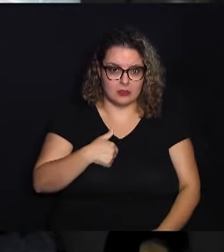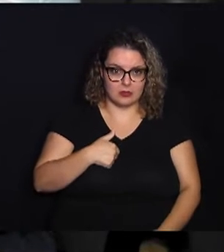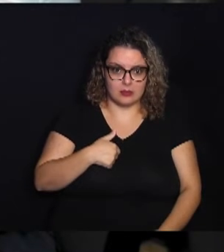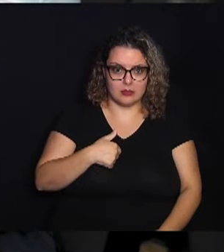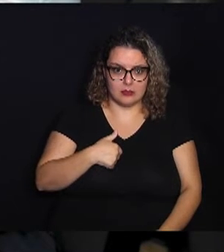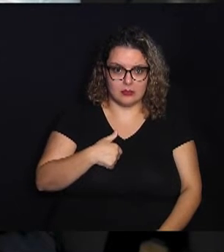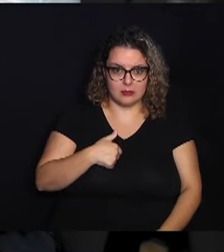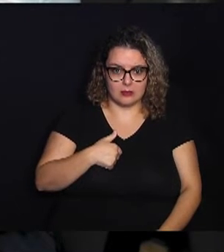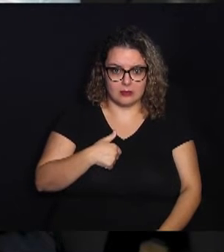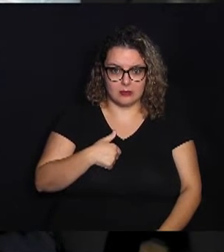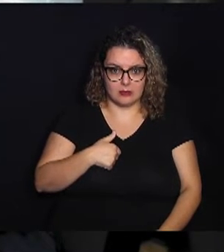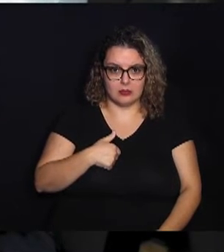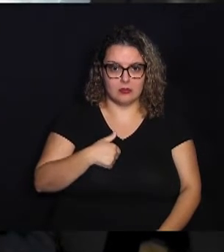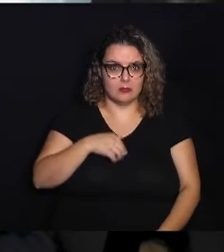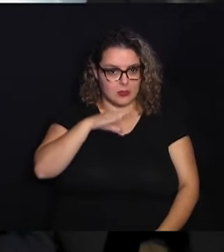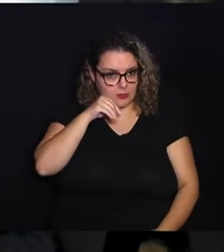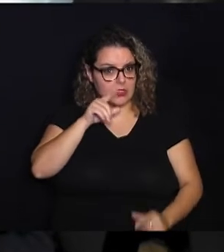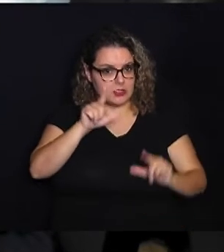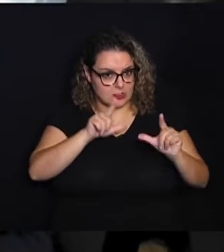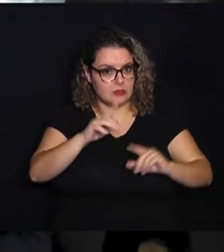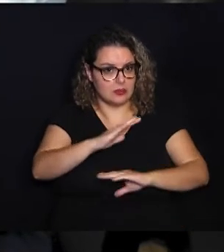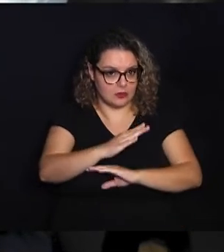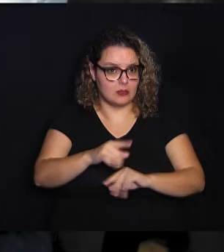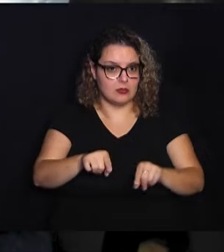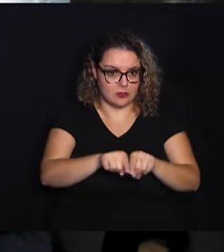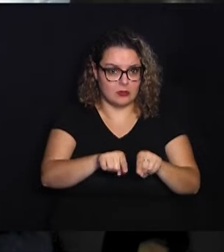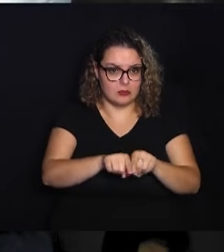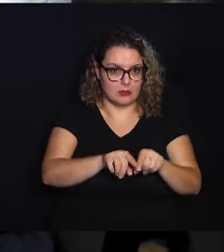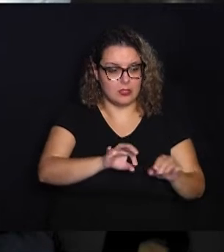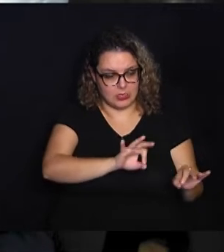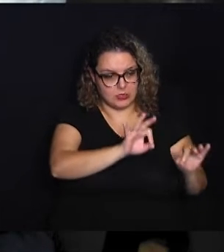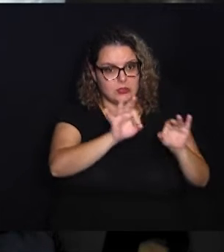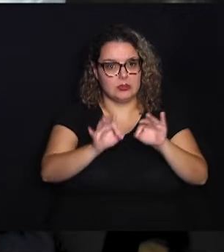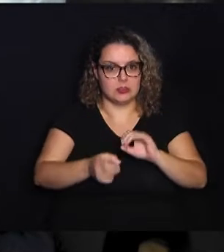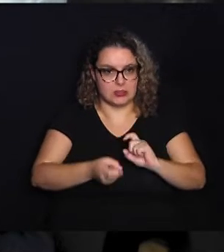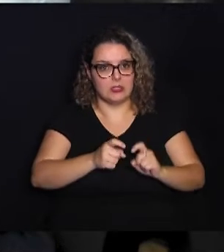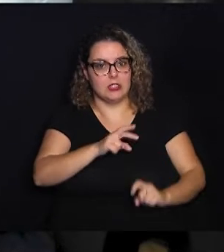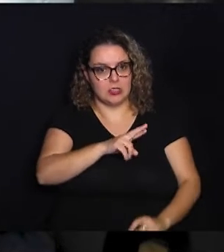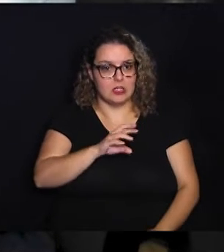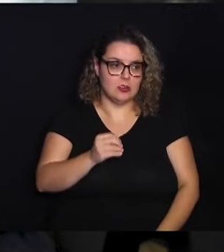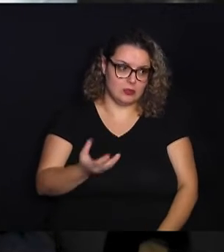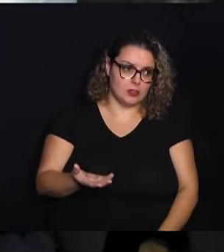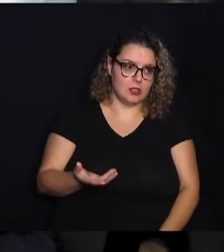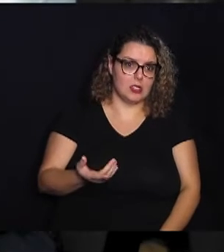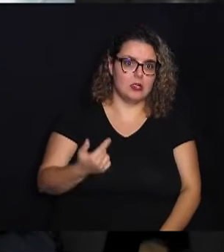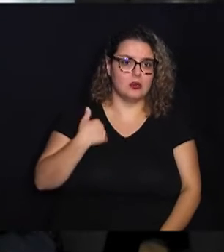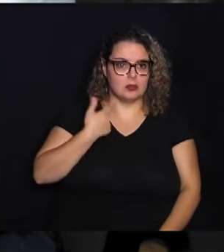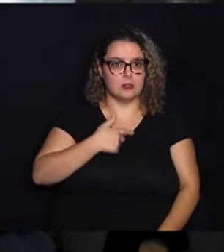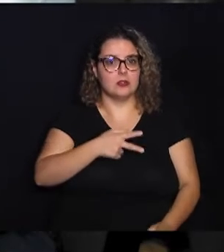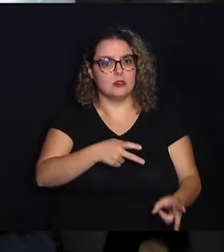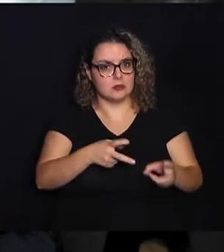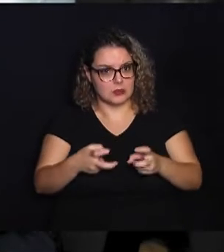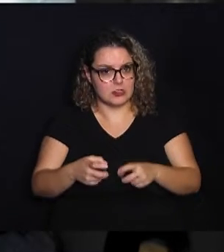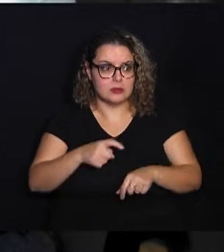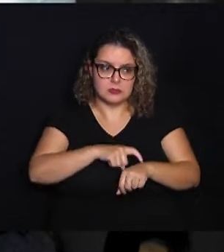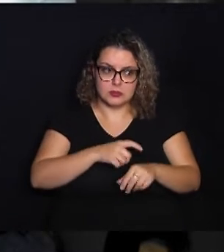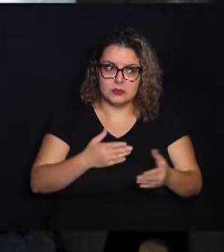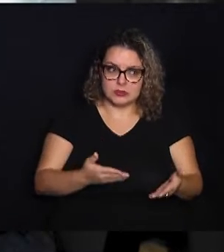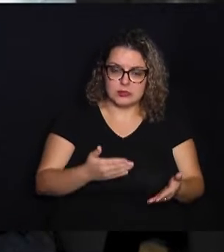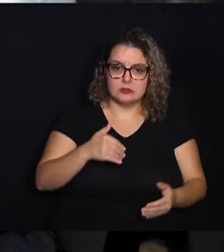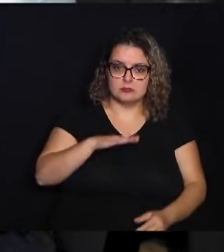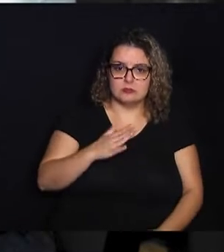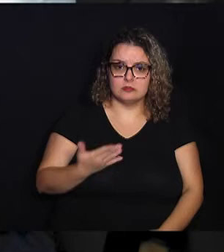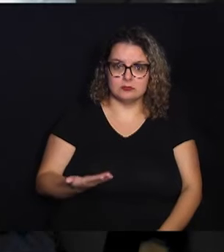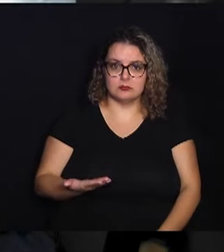uma colaboradora aqui da TV Câmara, que inclusive cubro as sessões ordinárias, a gente percebe que mesmo nesses momentos